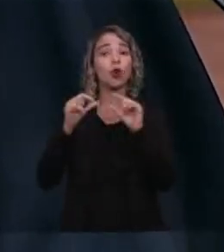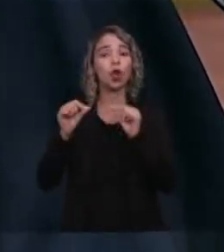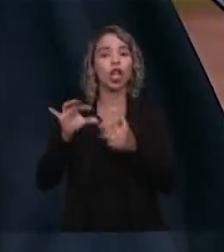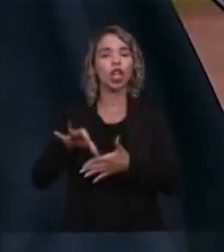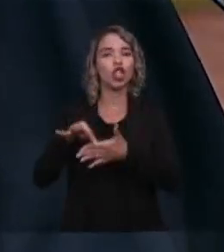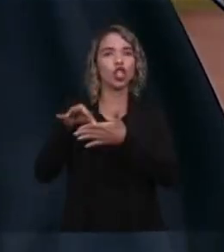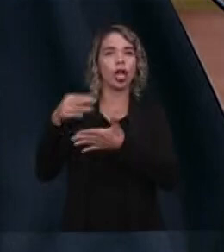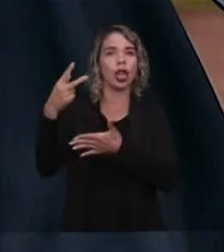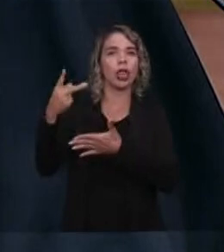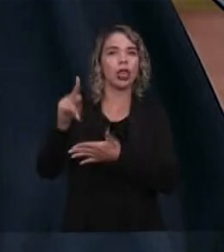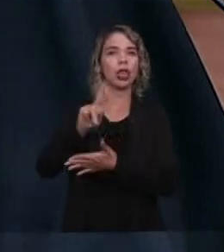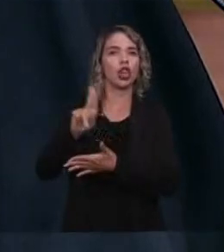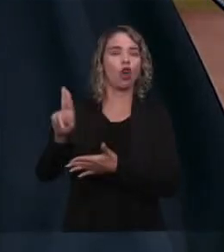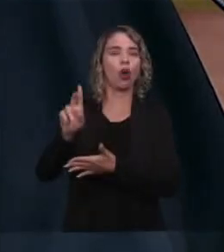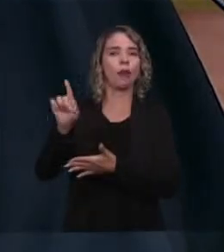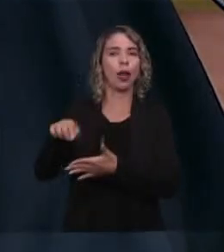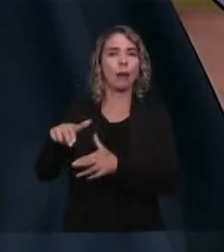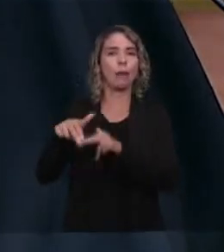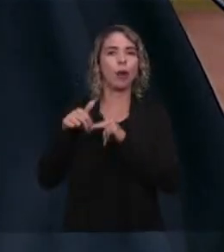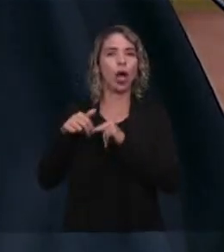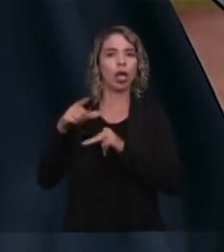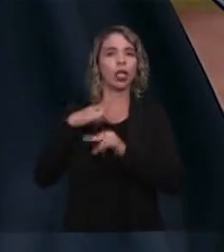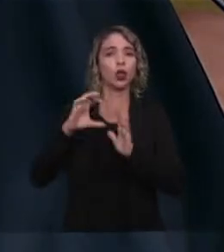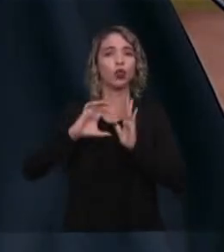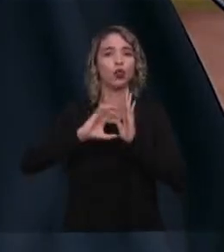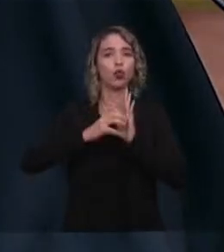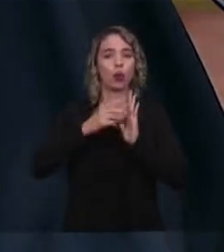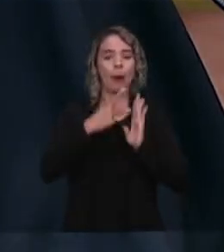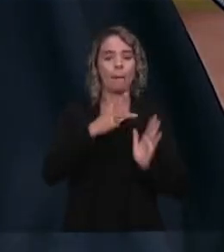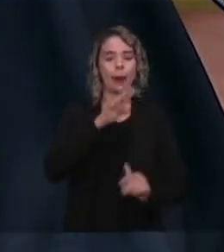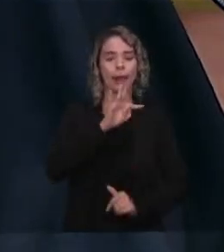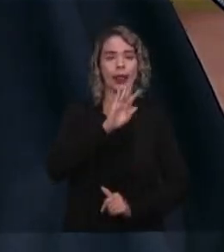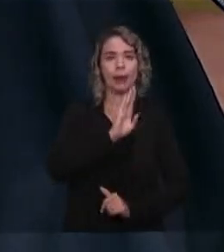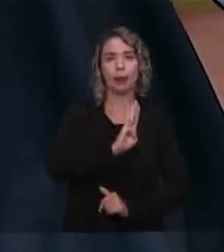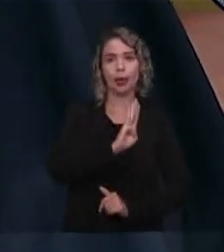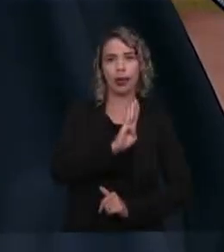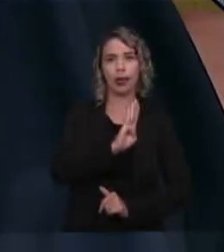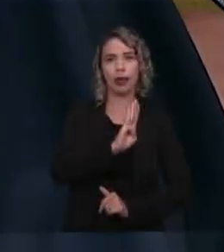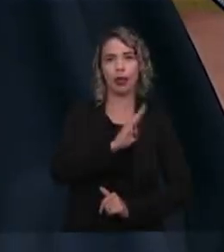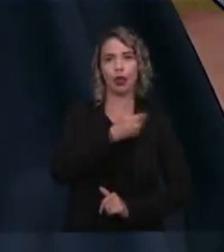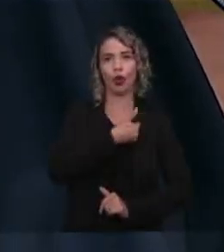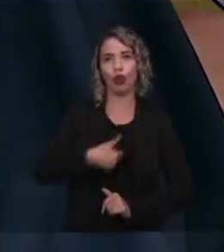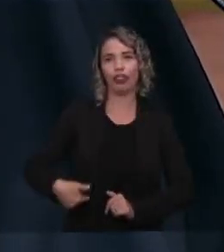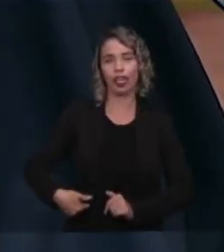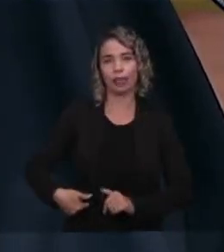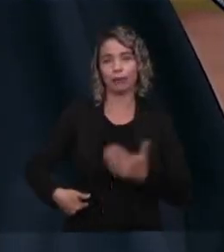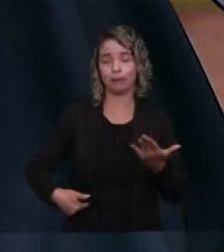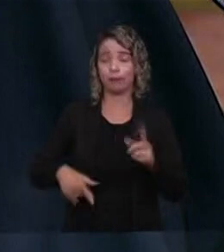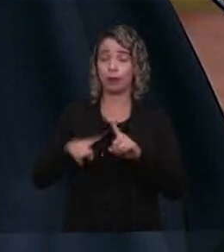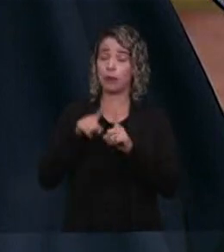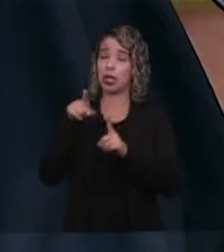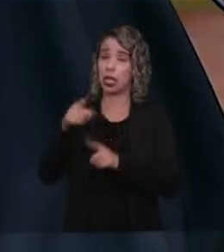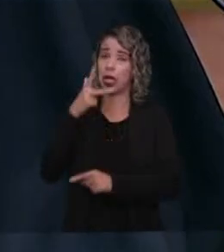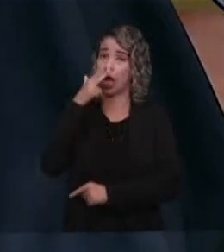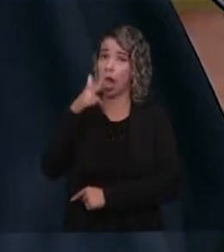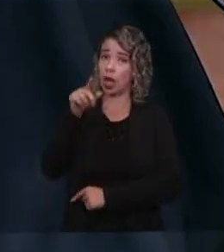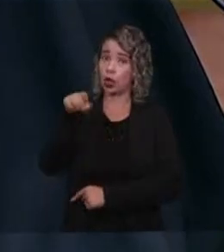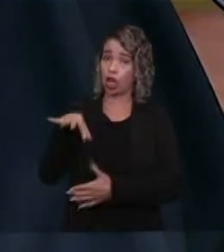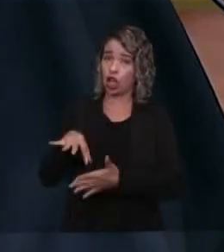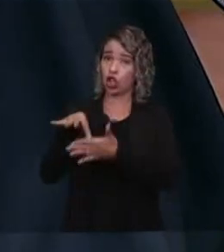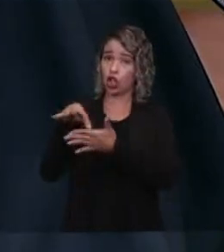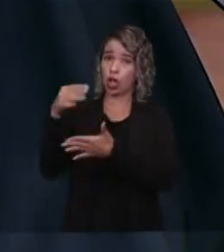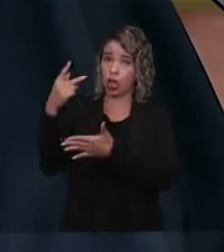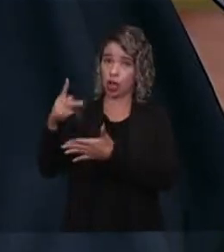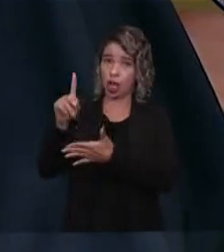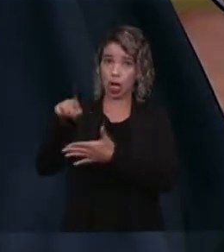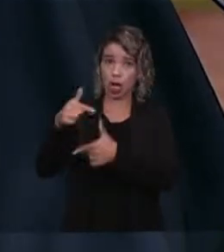a indicação técnica de seu nome fora referendada pelo partido PTB junto ao governo. Mesmo assim, considera como certo que sua indicação